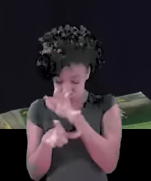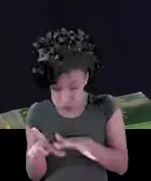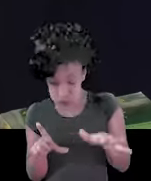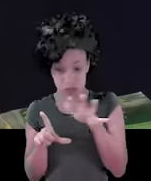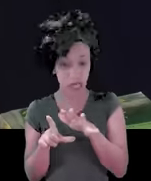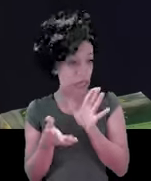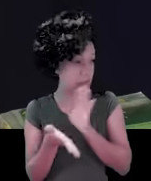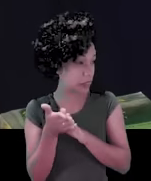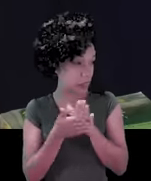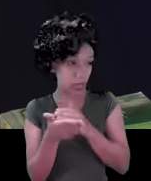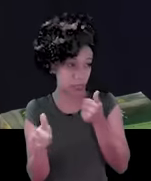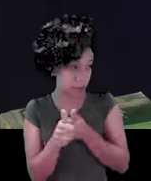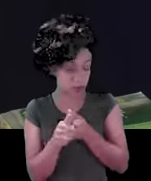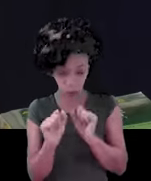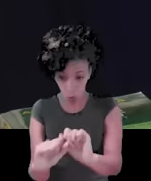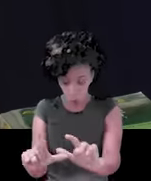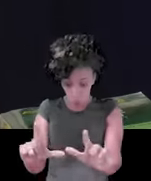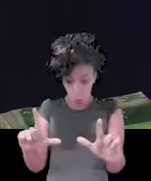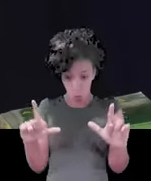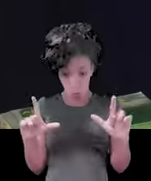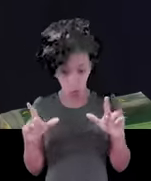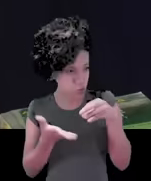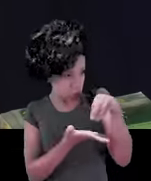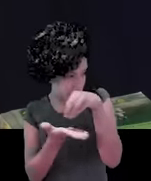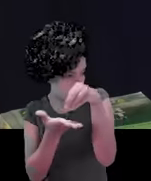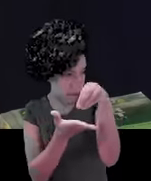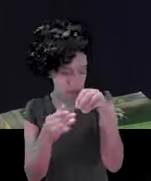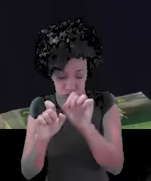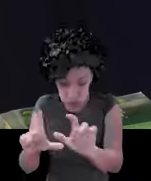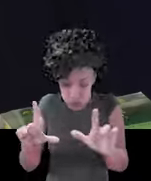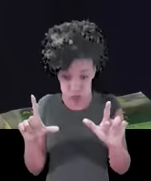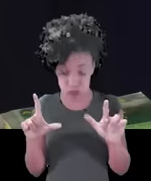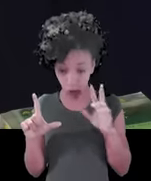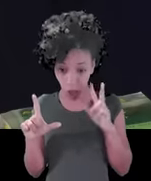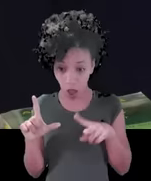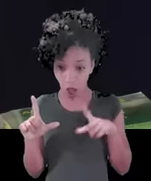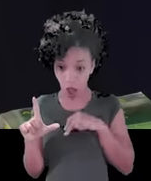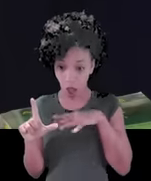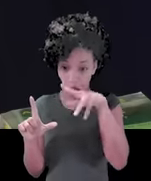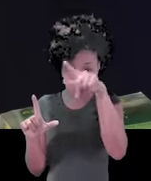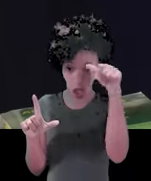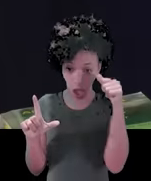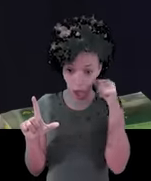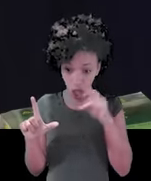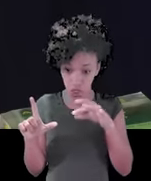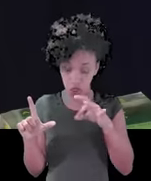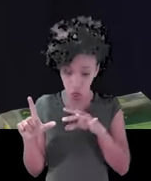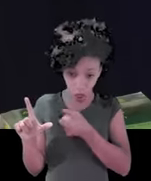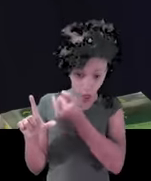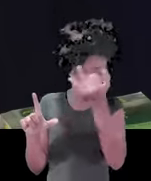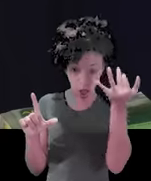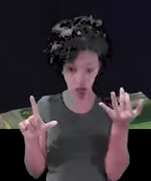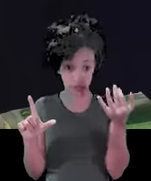e nada próximo mas você abra o GPS em uma cidade próxima a hora que você passa na cabeça do piloto é meu se cinco pontos ou por